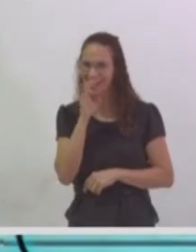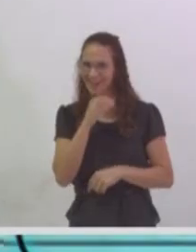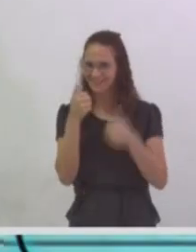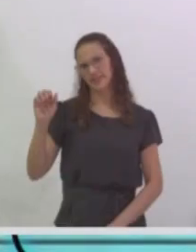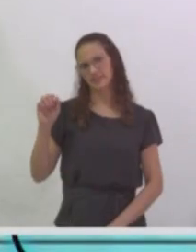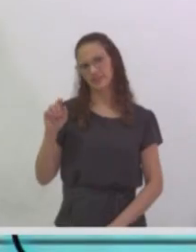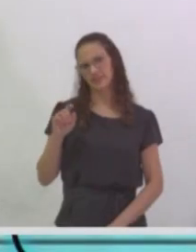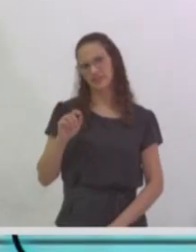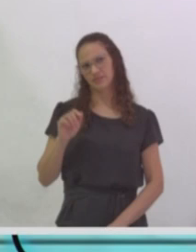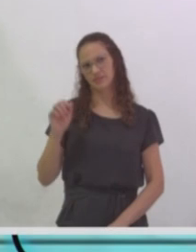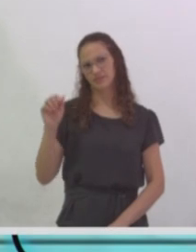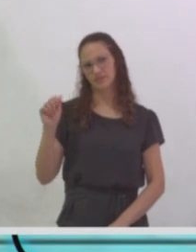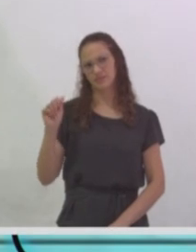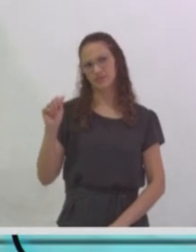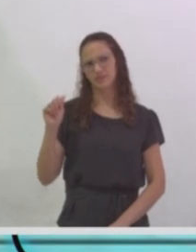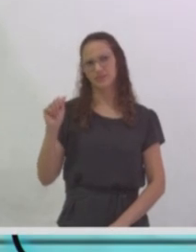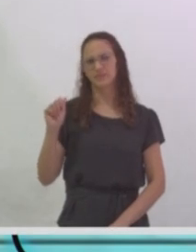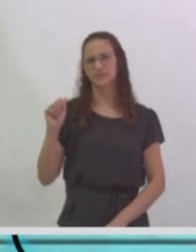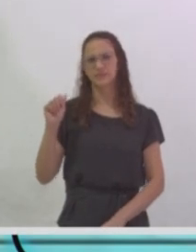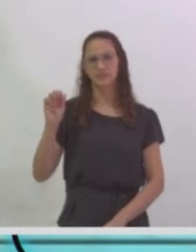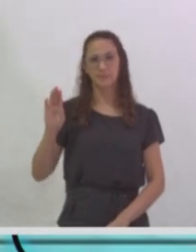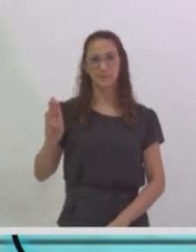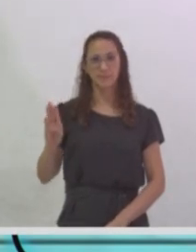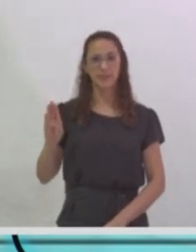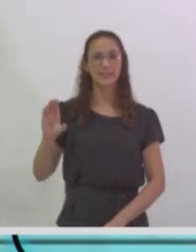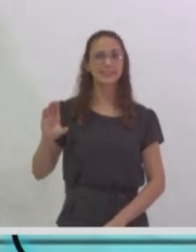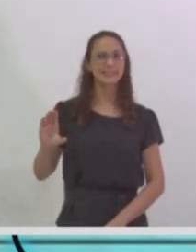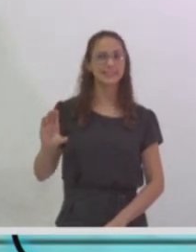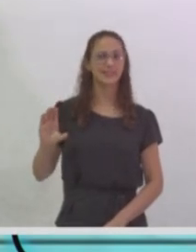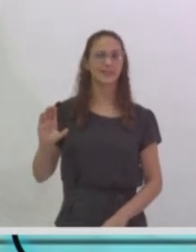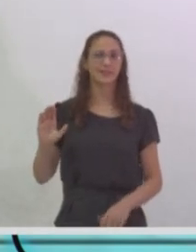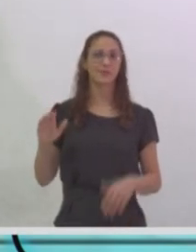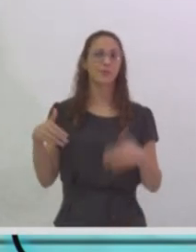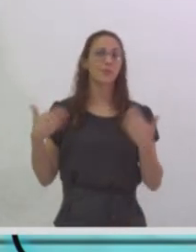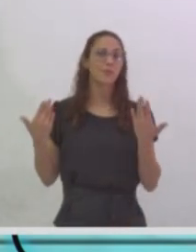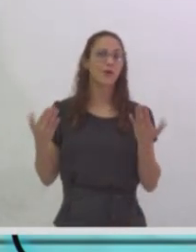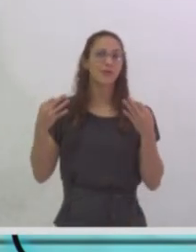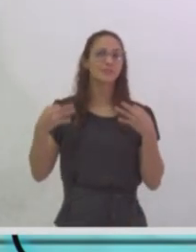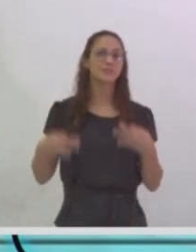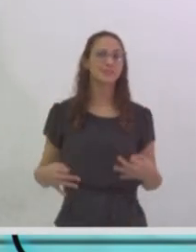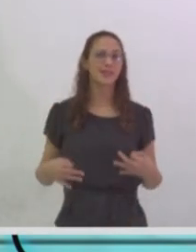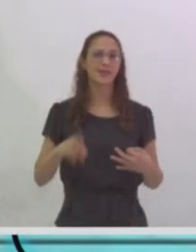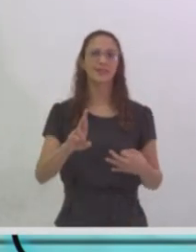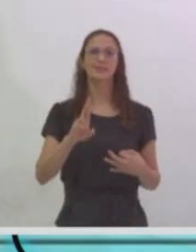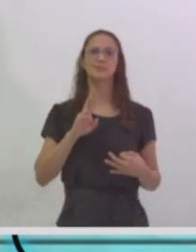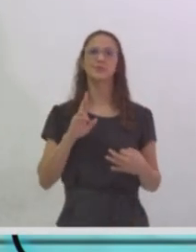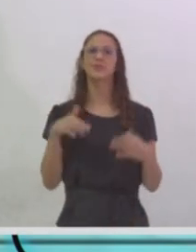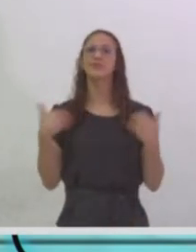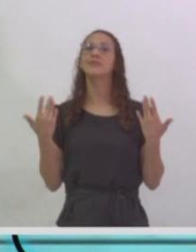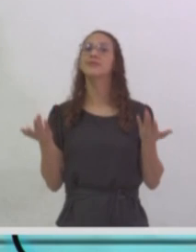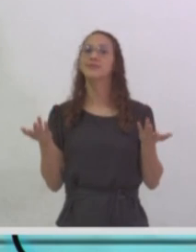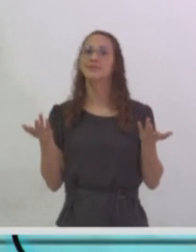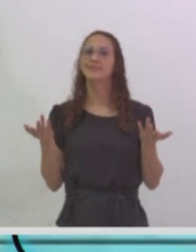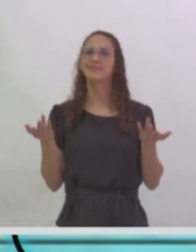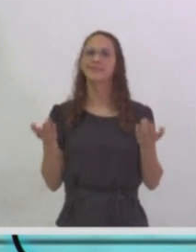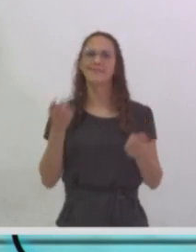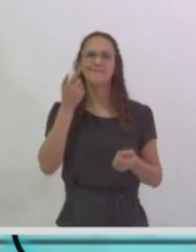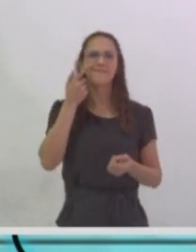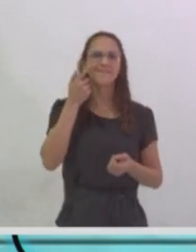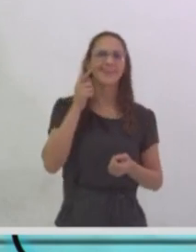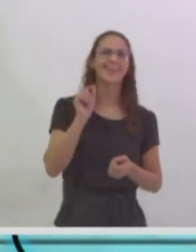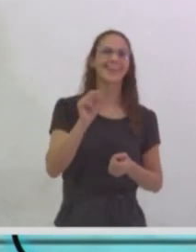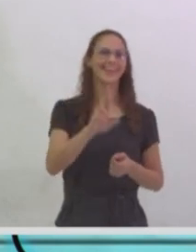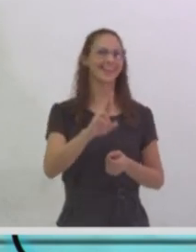Vamos lá. A, B, C. Qual é a resposta certa? Vamos lá? Vamos ver quem é que está aqui para nos